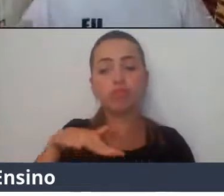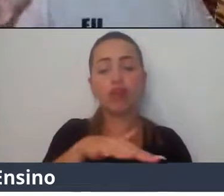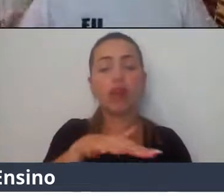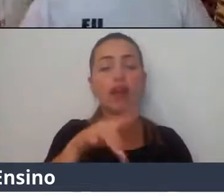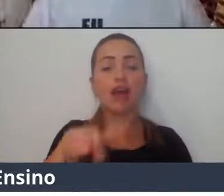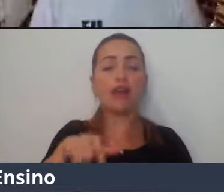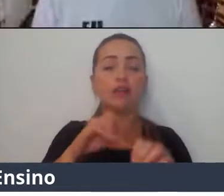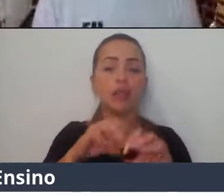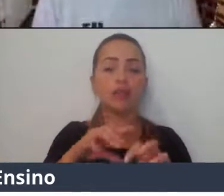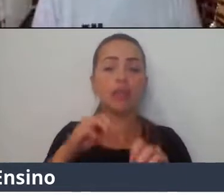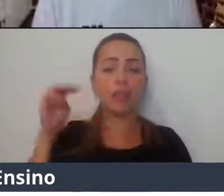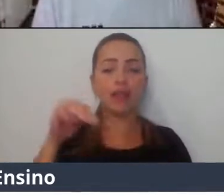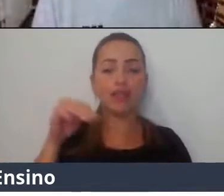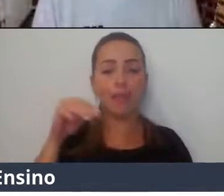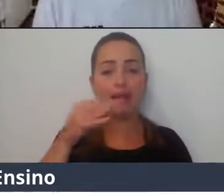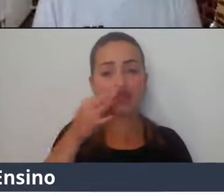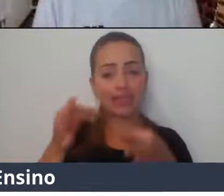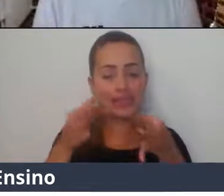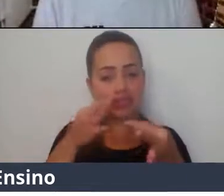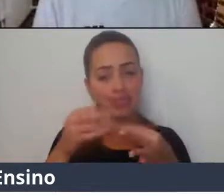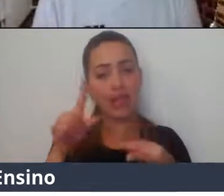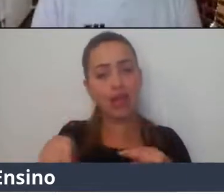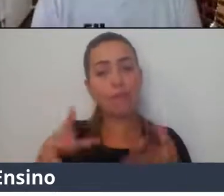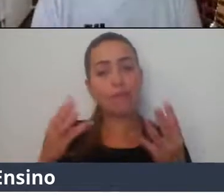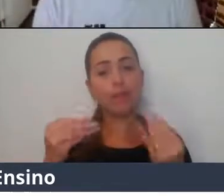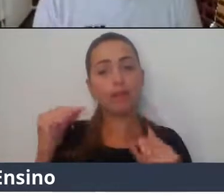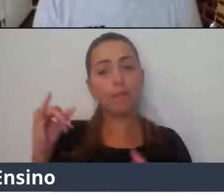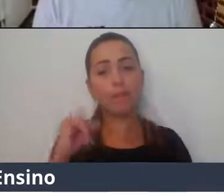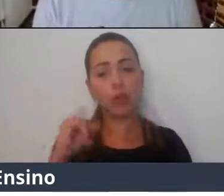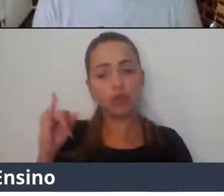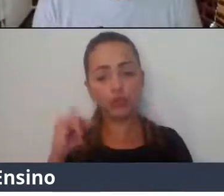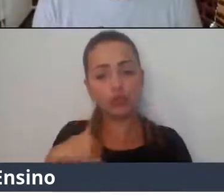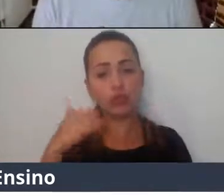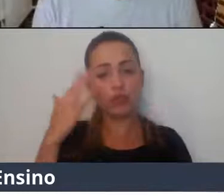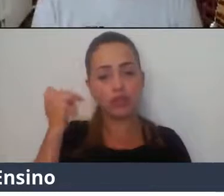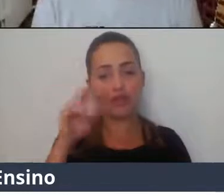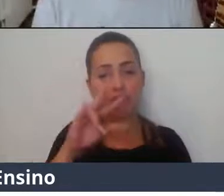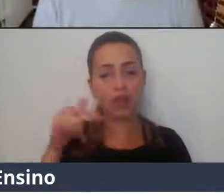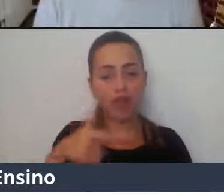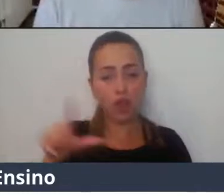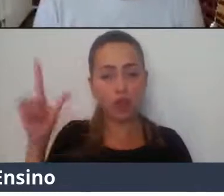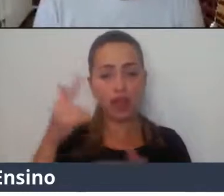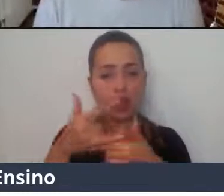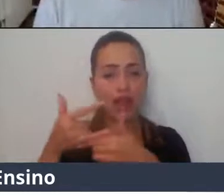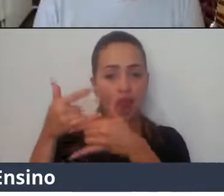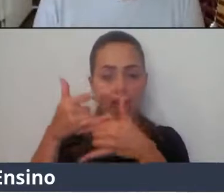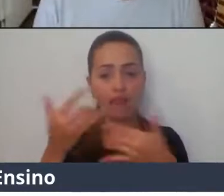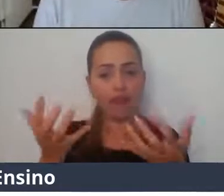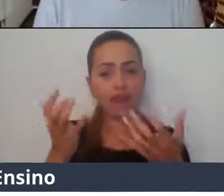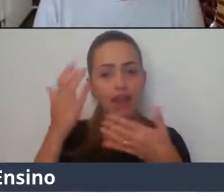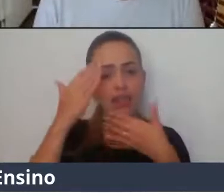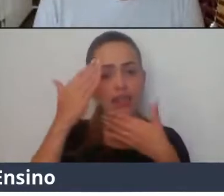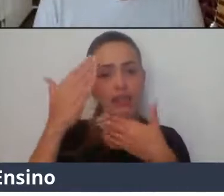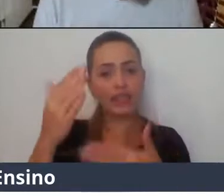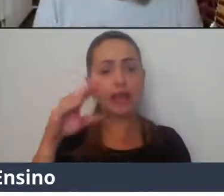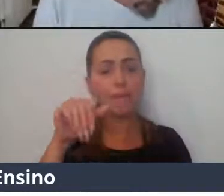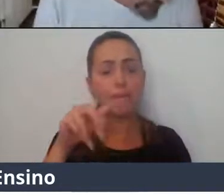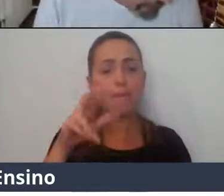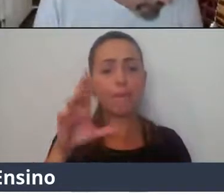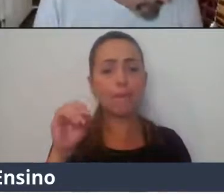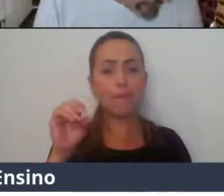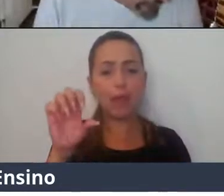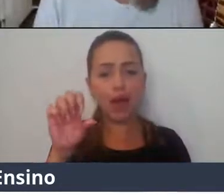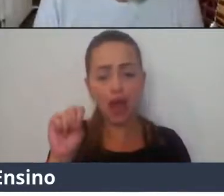matemática crítica. Você entende? Então, isso seria muito importante. Já sei que vai ter uma outra live aí sobre isso. Queria agradecer muito o Marcos pelo trabalho,